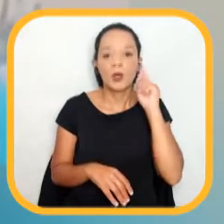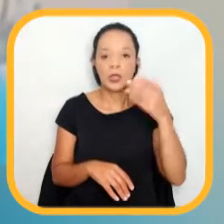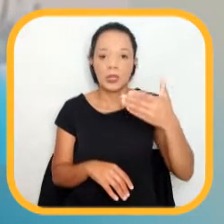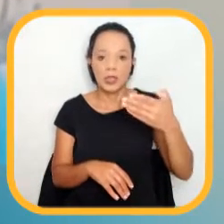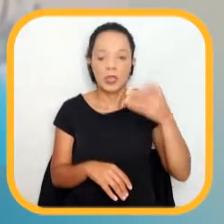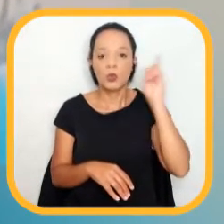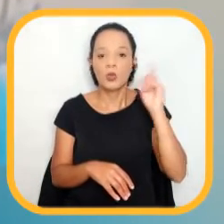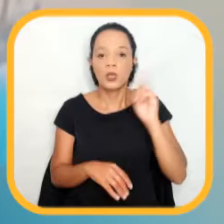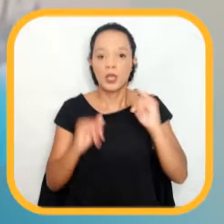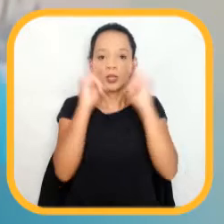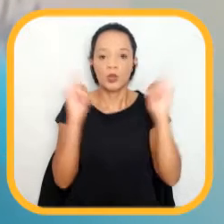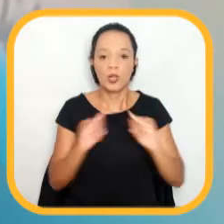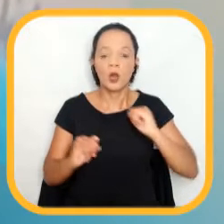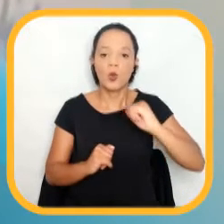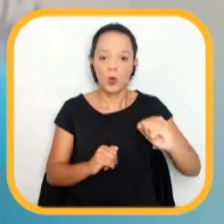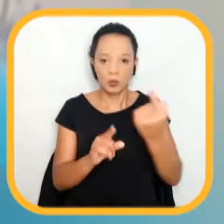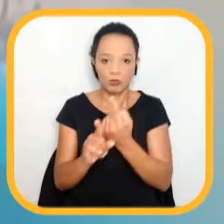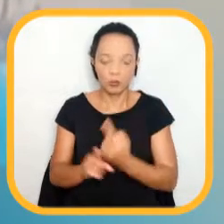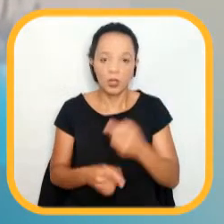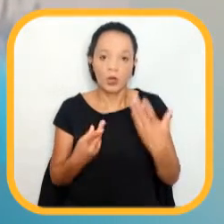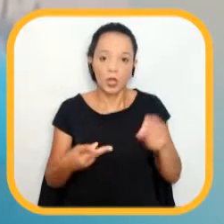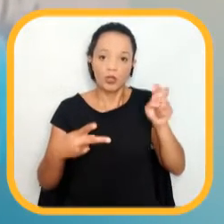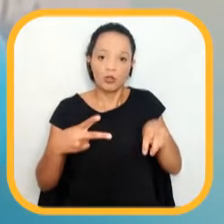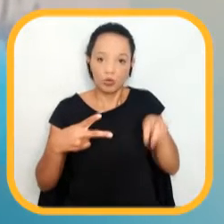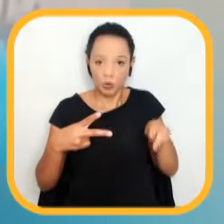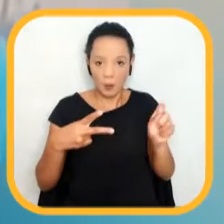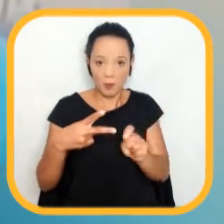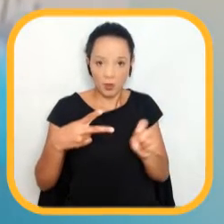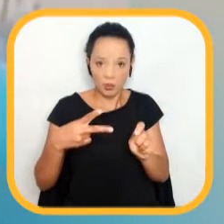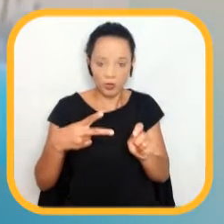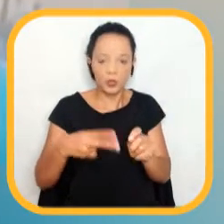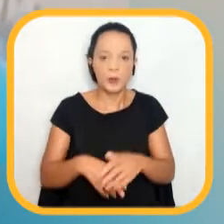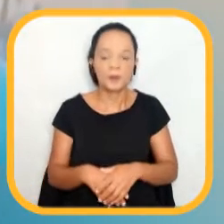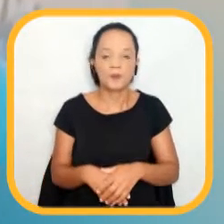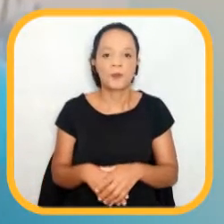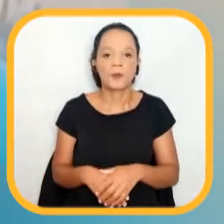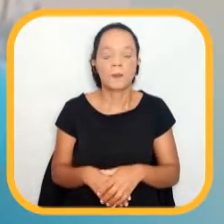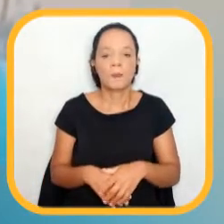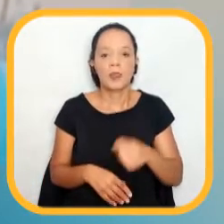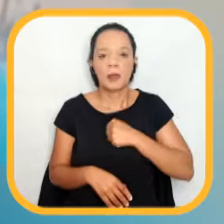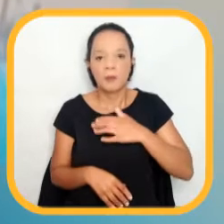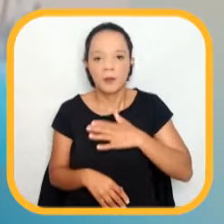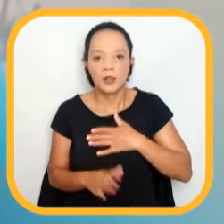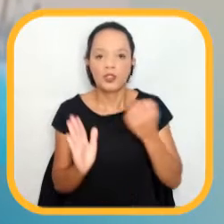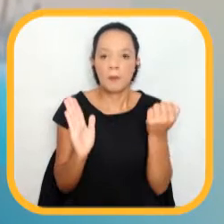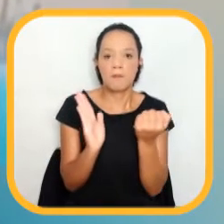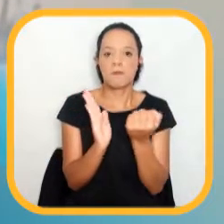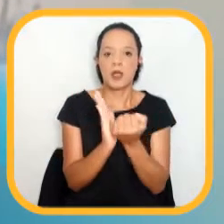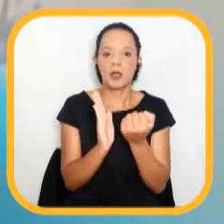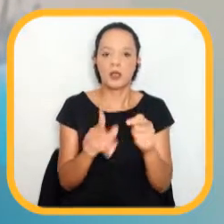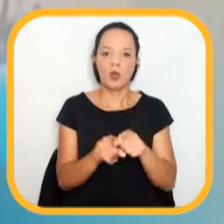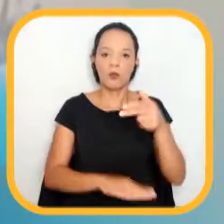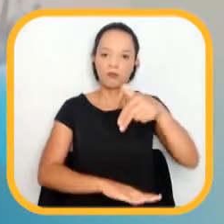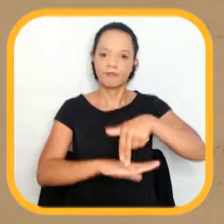que é o Dia Internacional contra a Homofobia, ou agora no mês de junho, que é o Pride Month, as marcas e as empresas cada vez